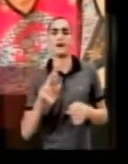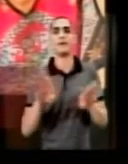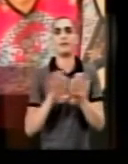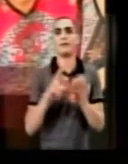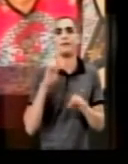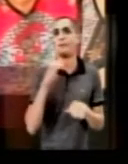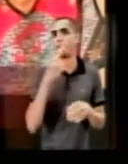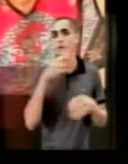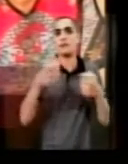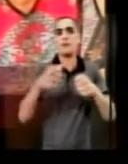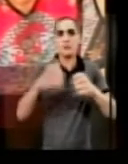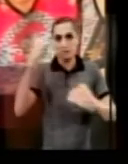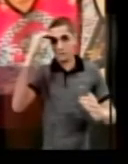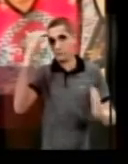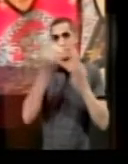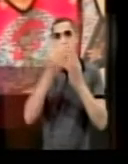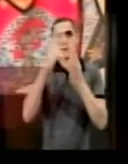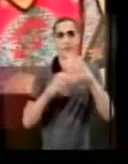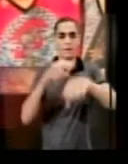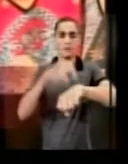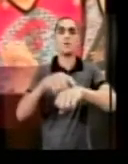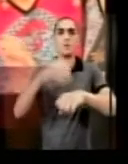horário da atividade principal.